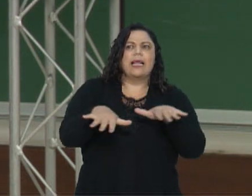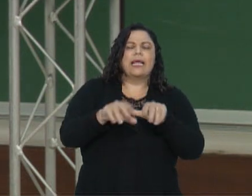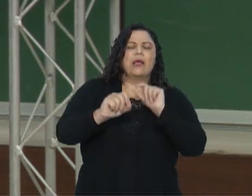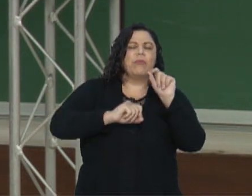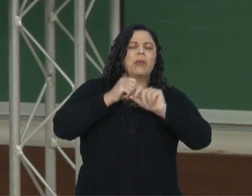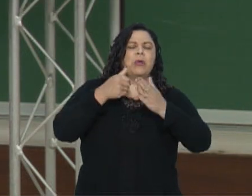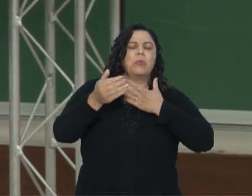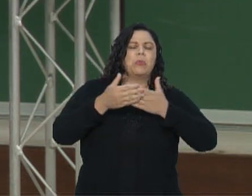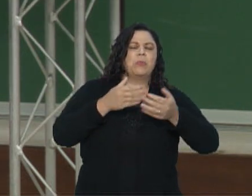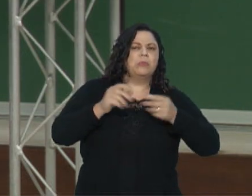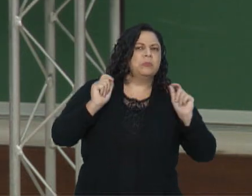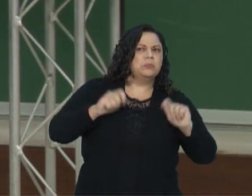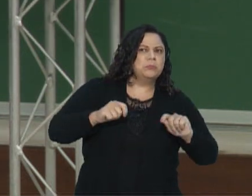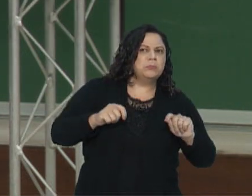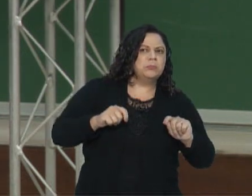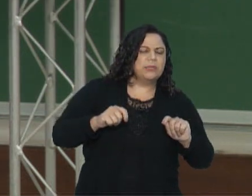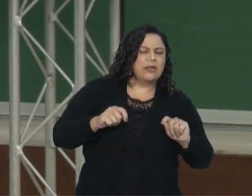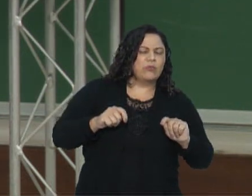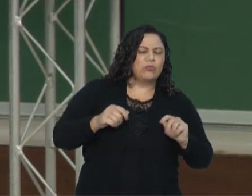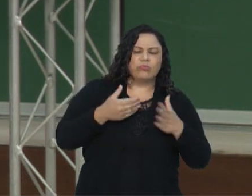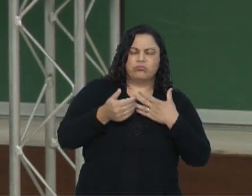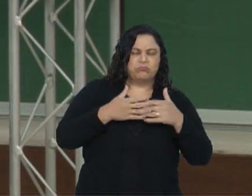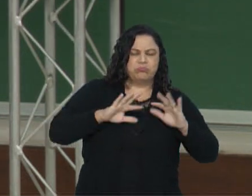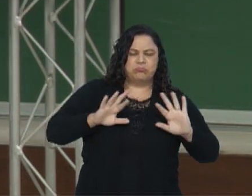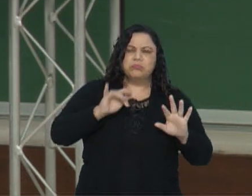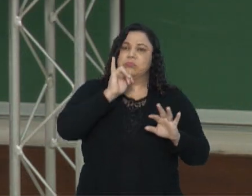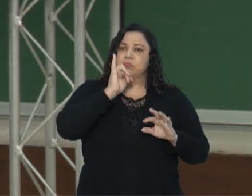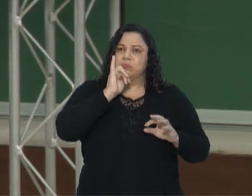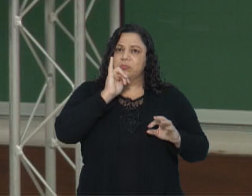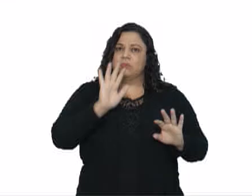consoante, acentuamos? Isso mesmo. Exemplo.